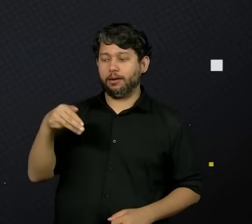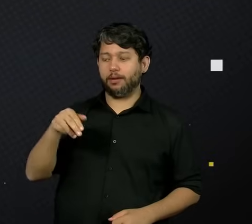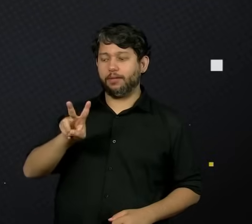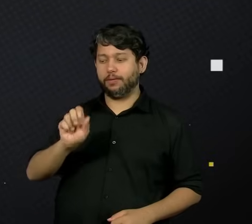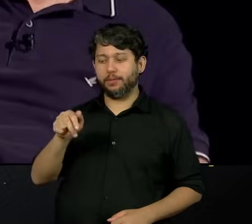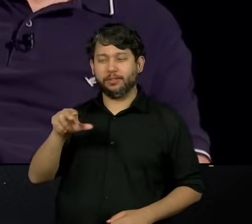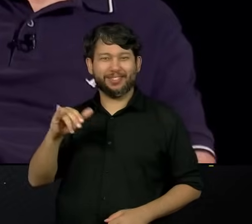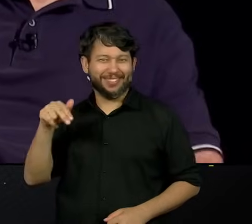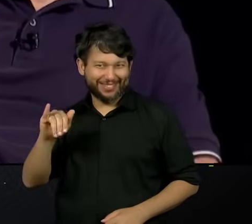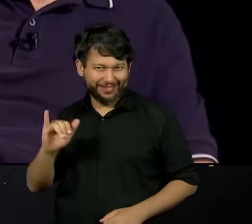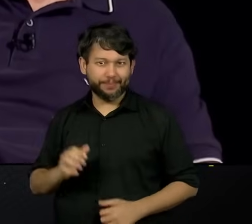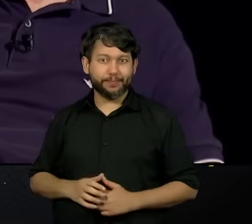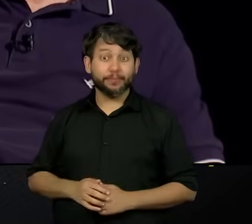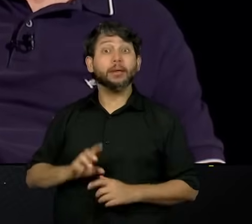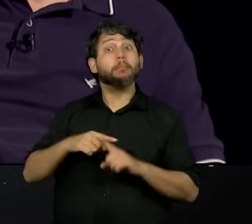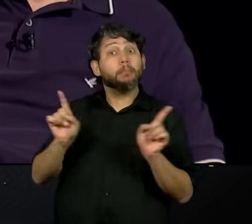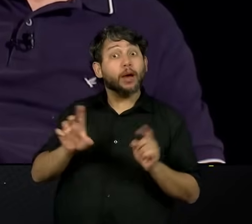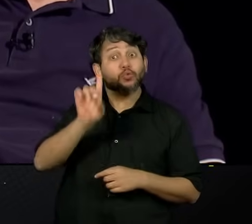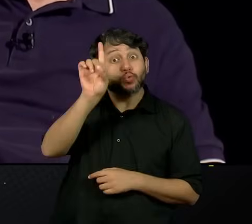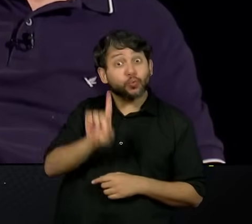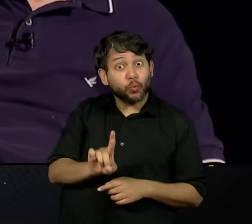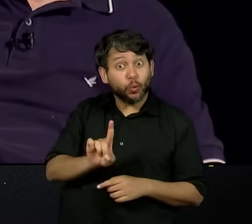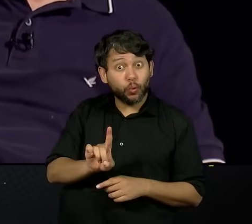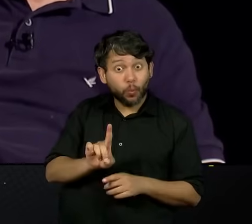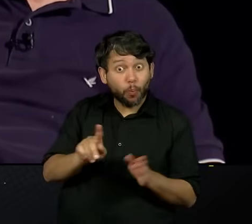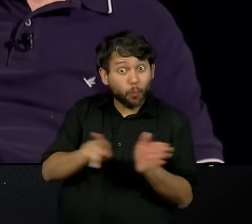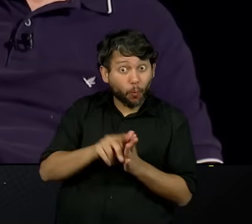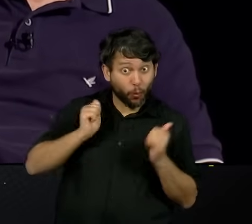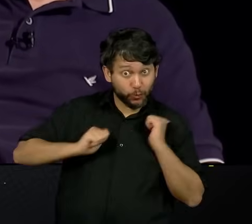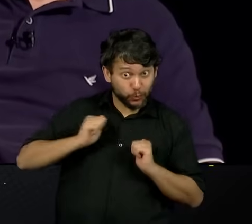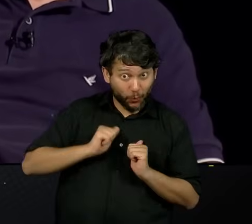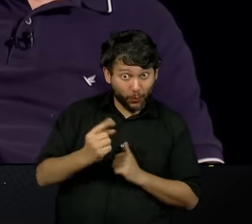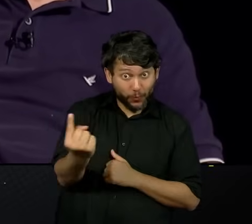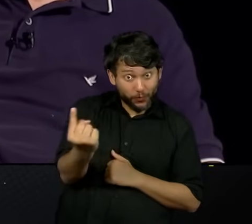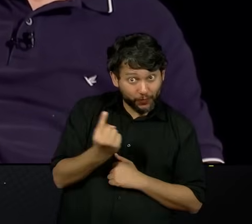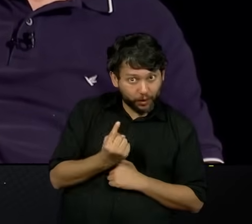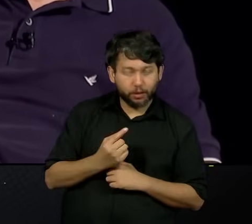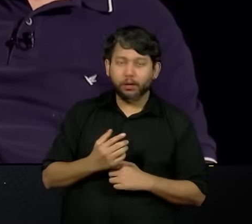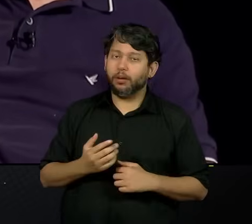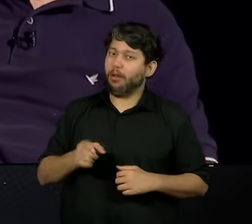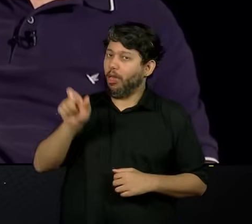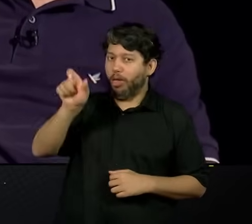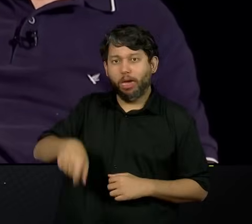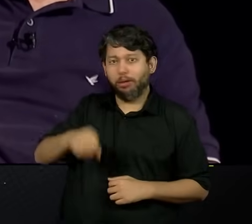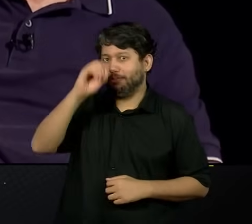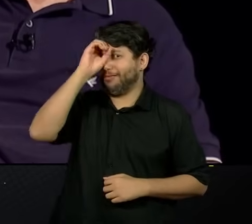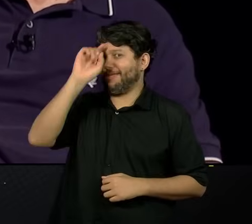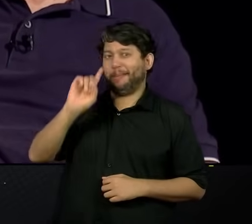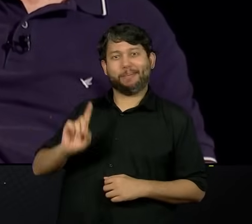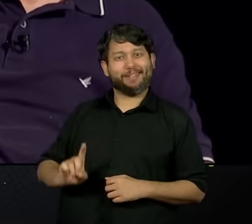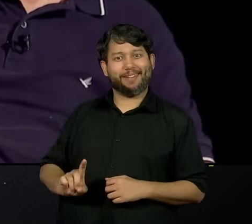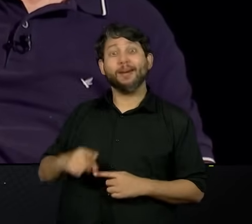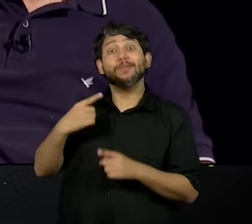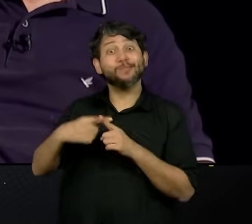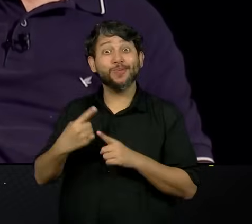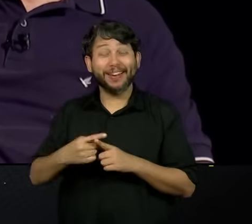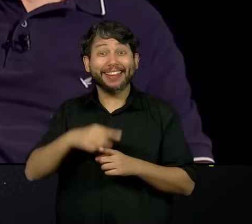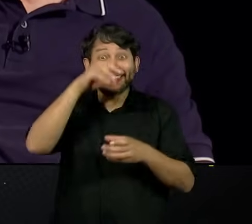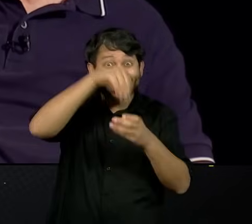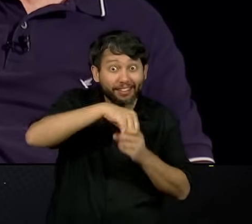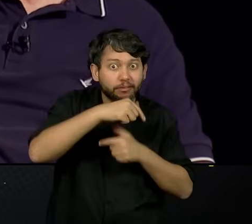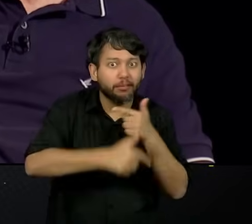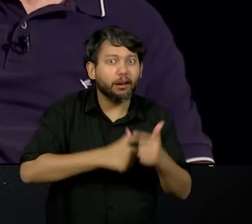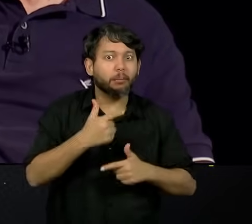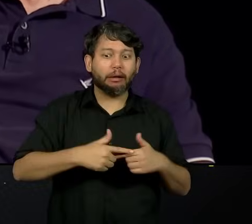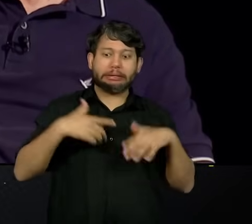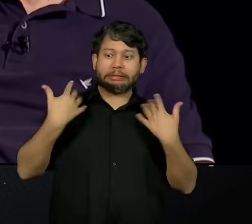renomado diretor de atores, Jacques Lagoa. Mal sabia ele as águas turbulentas pelas quais ele iria percorrer naquela emissora.